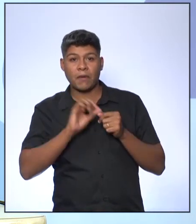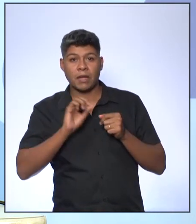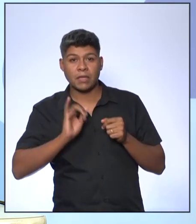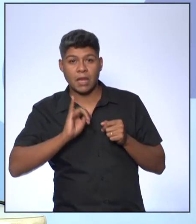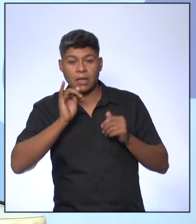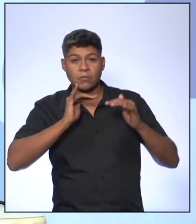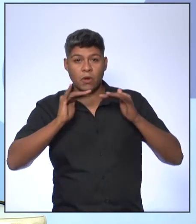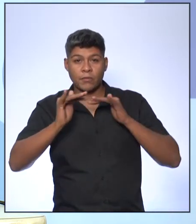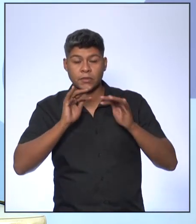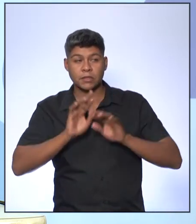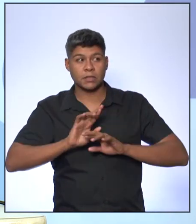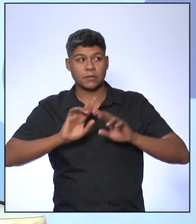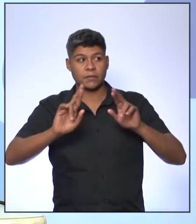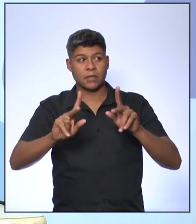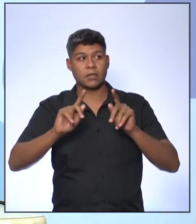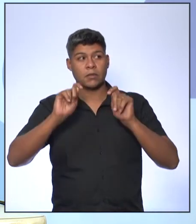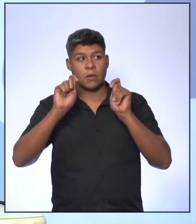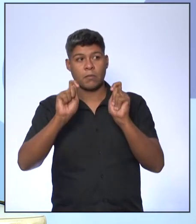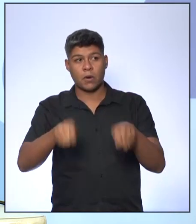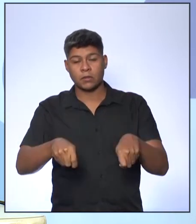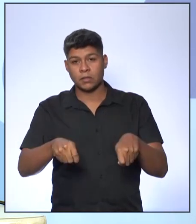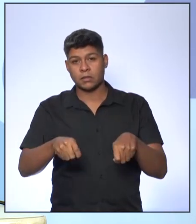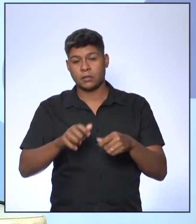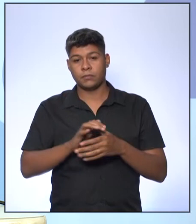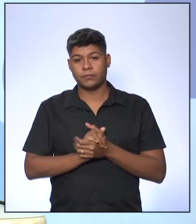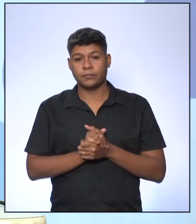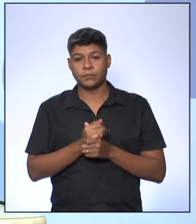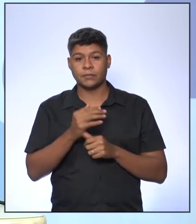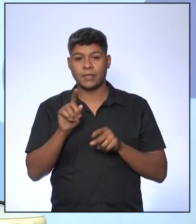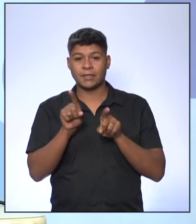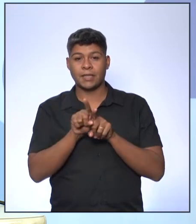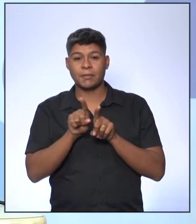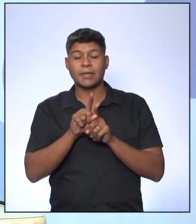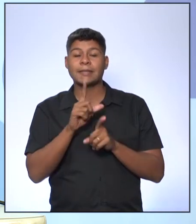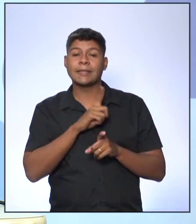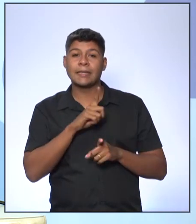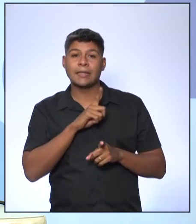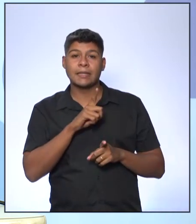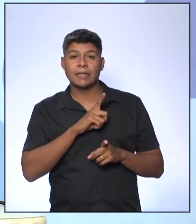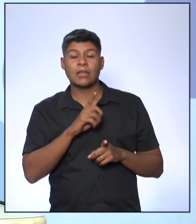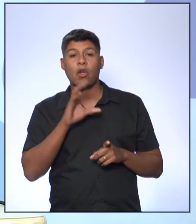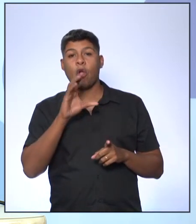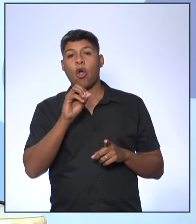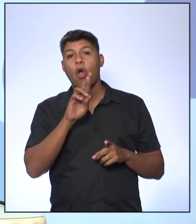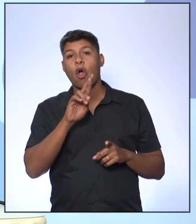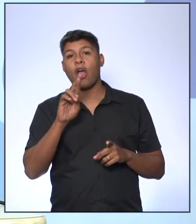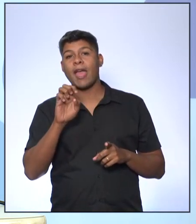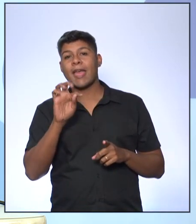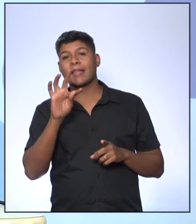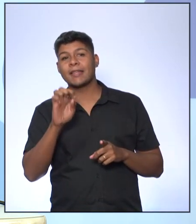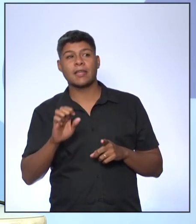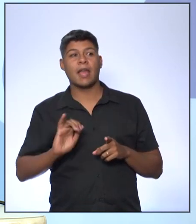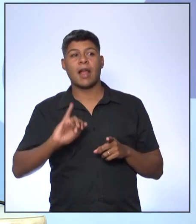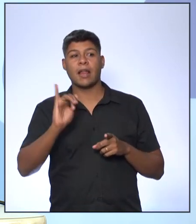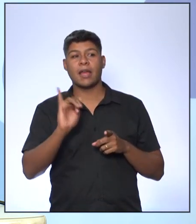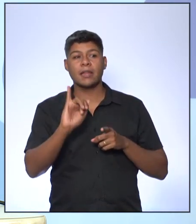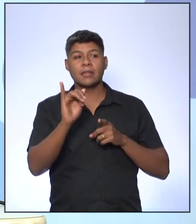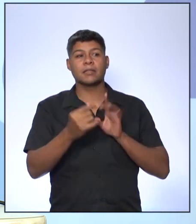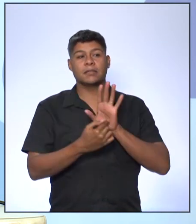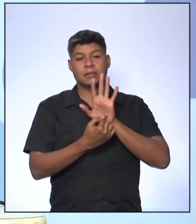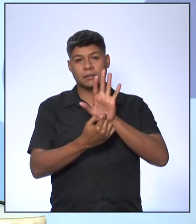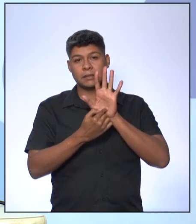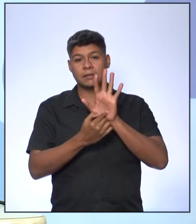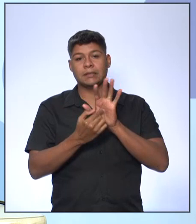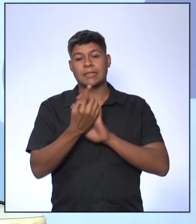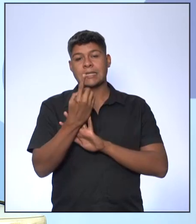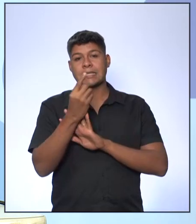se movimentar é a diferença de potencial. Pois bem, mas também nós temos aí a corrente elétrica apontada aí pelos